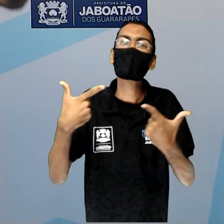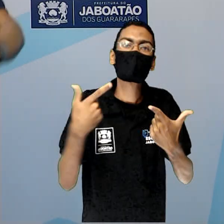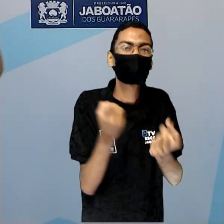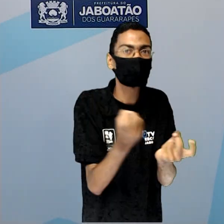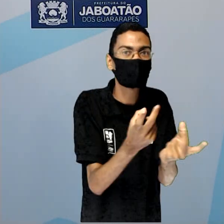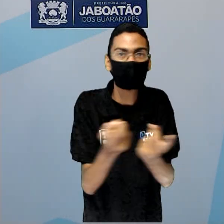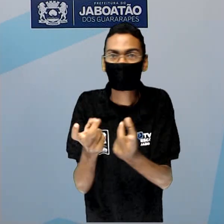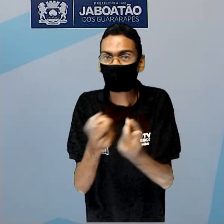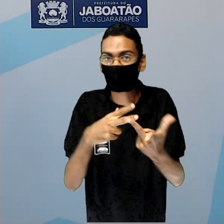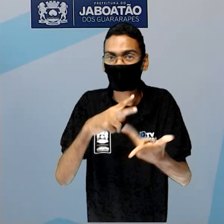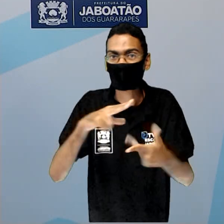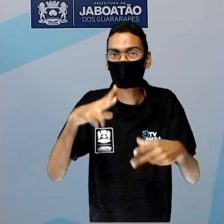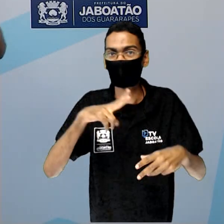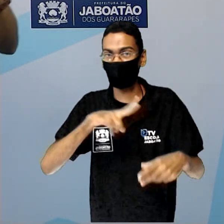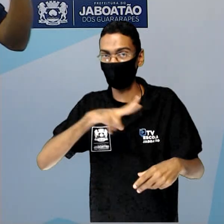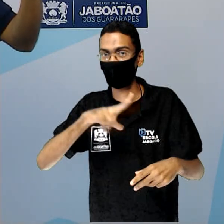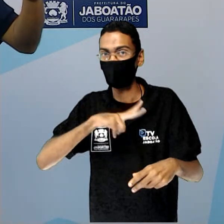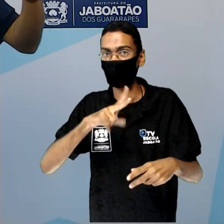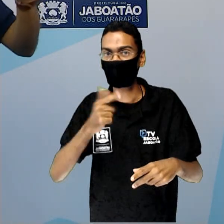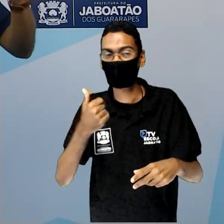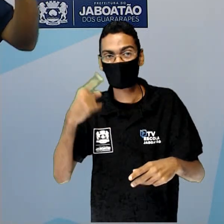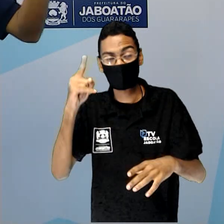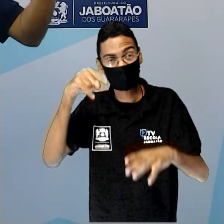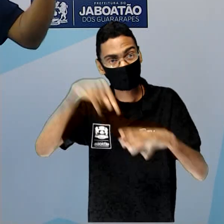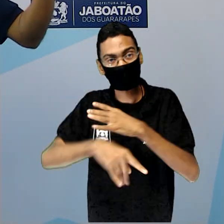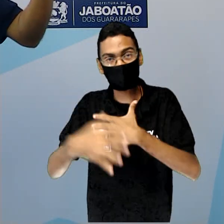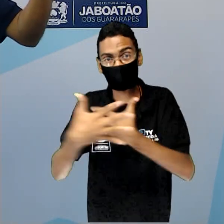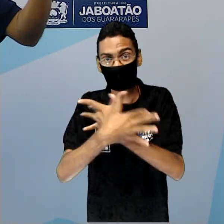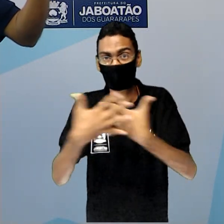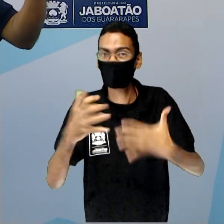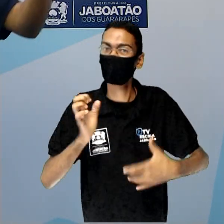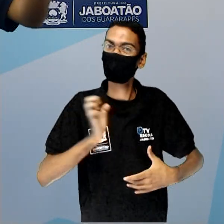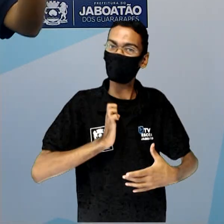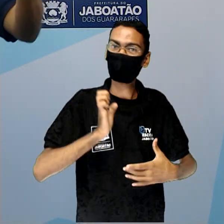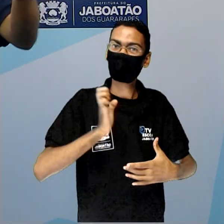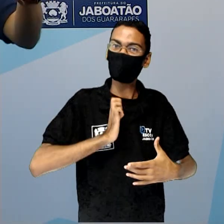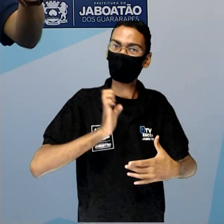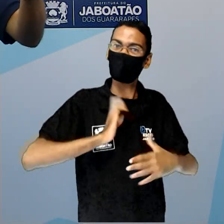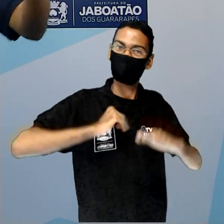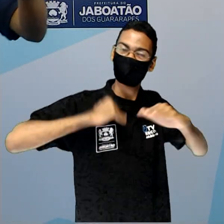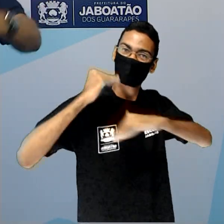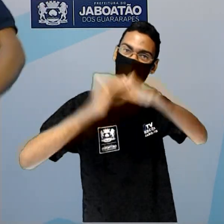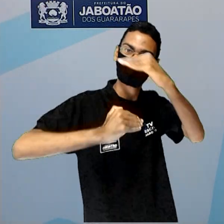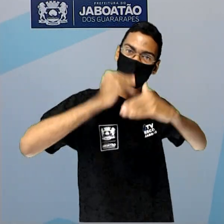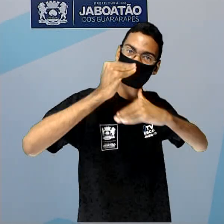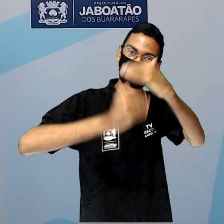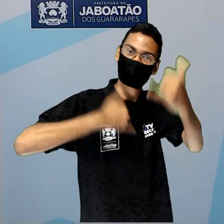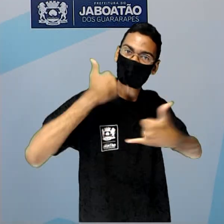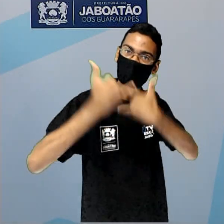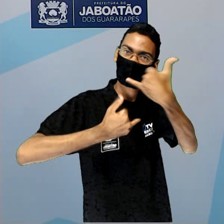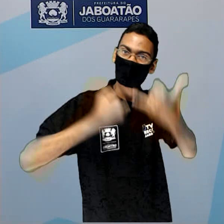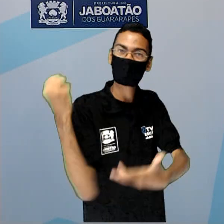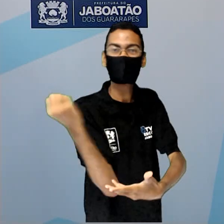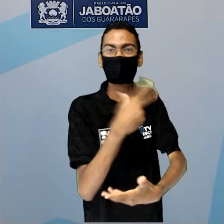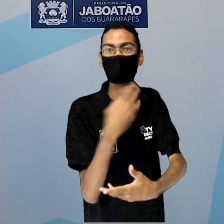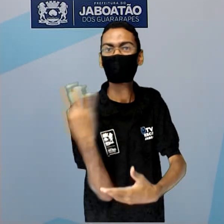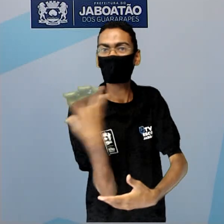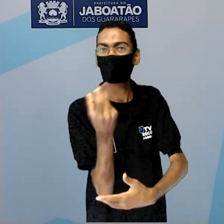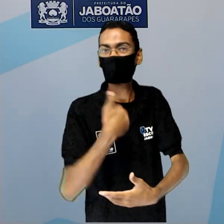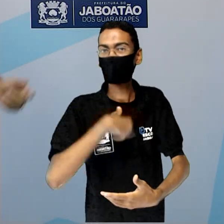fundo, Recife, linda, próspera, aquele brinquedo novo que todo mundo queria ter.